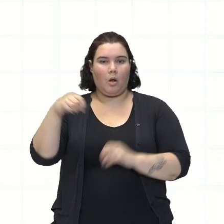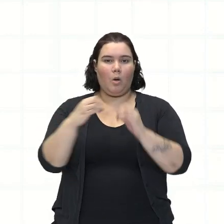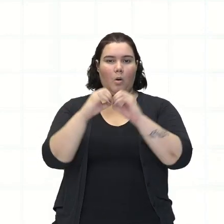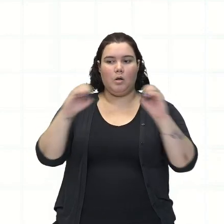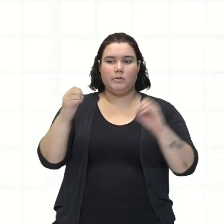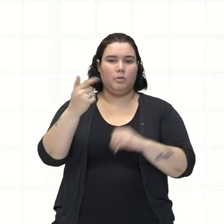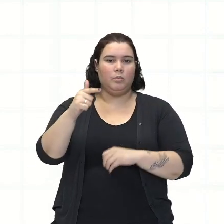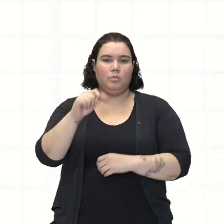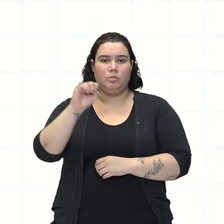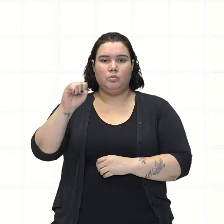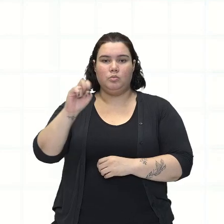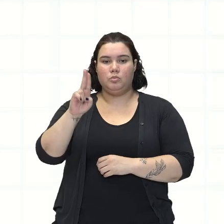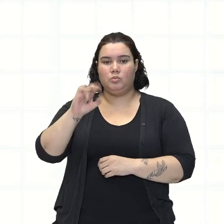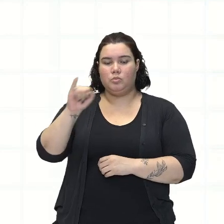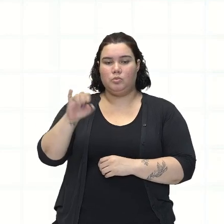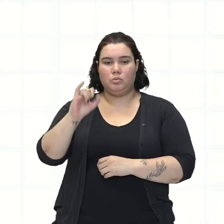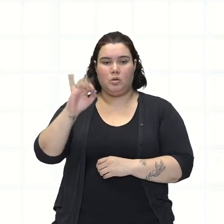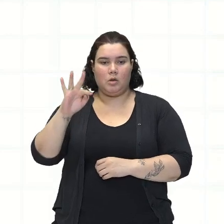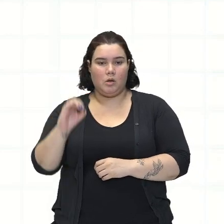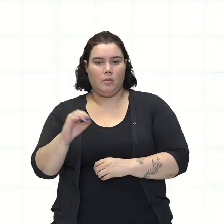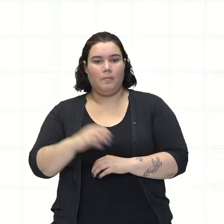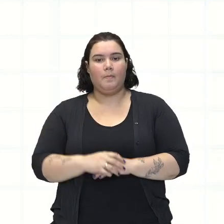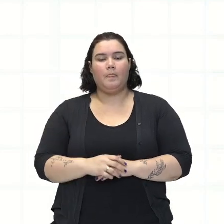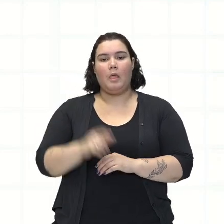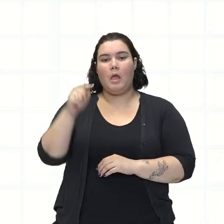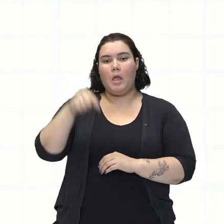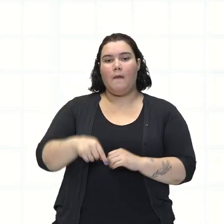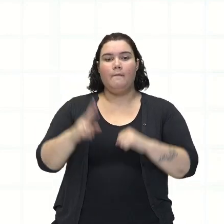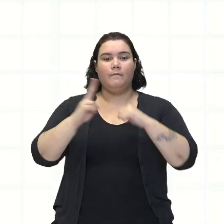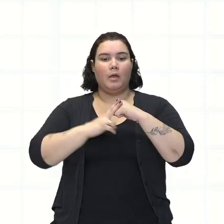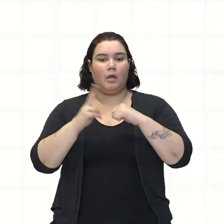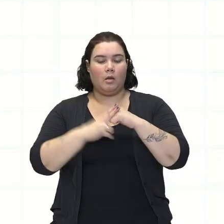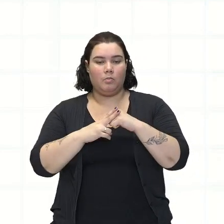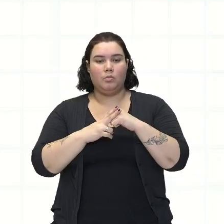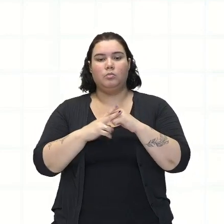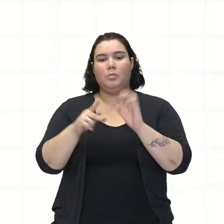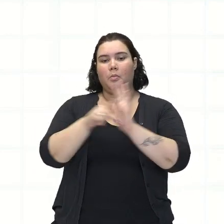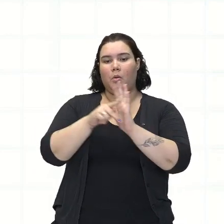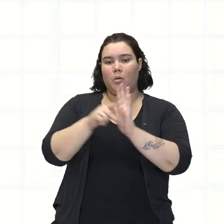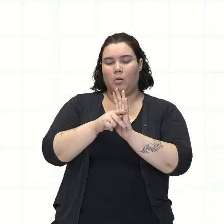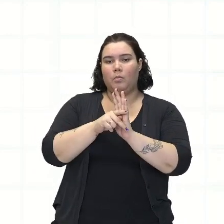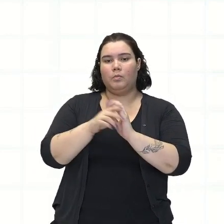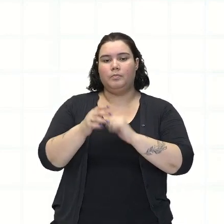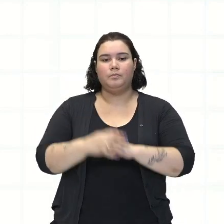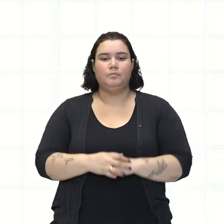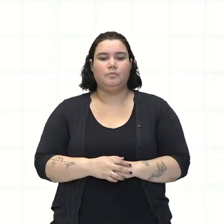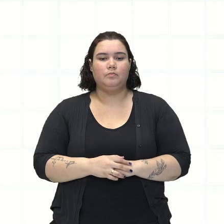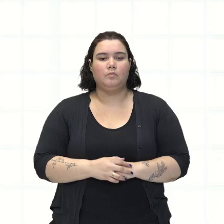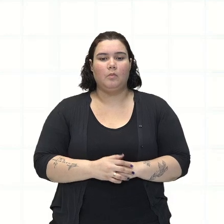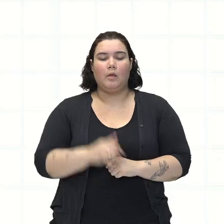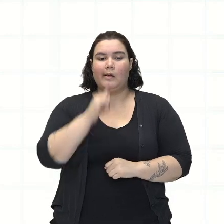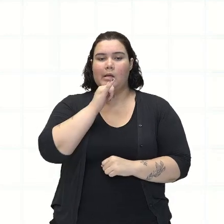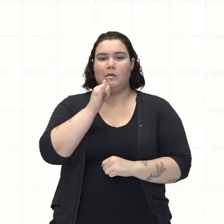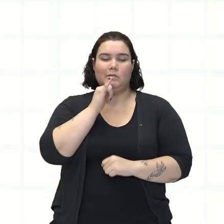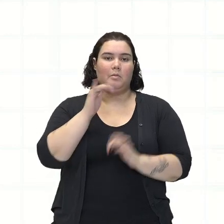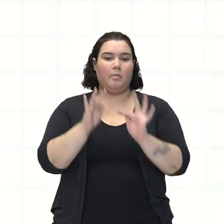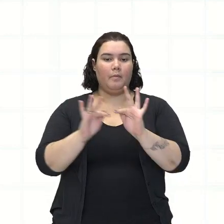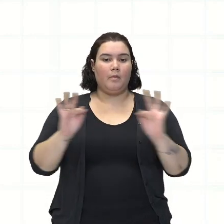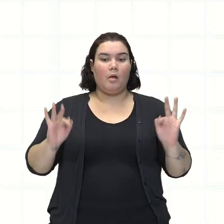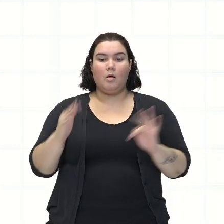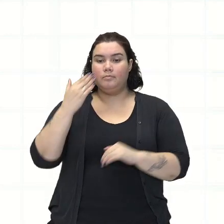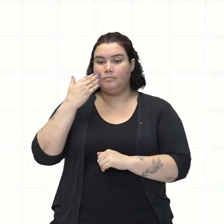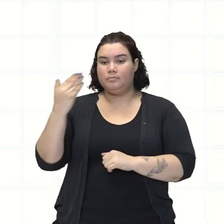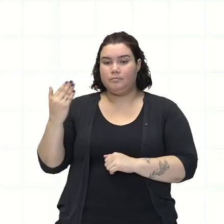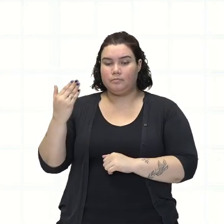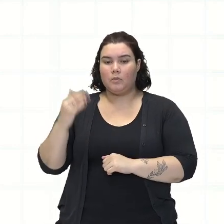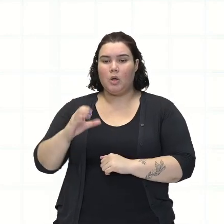são verbos de fenômenos da natureza. Choveu ontem. E aí? Choveu ontem. A gente tem